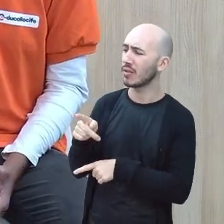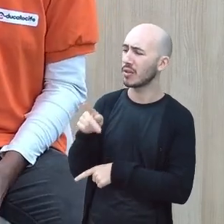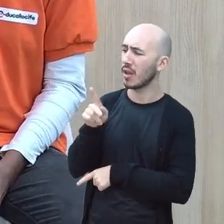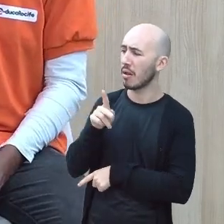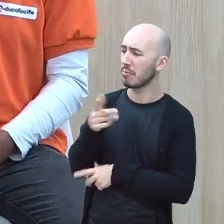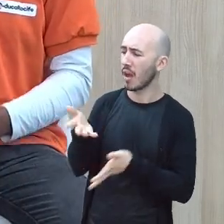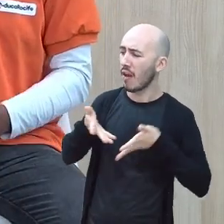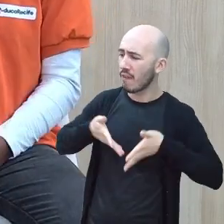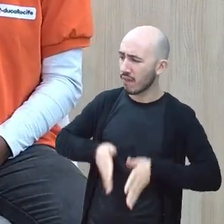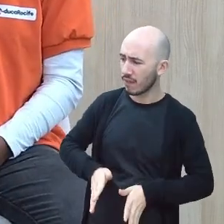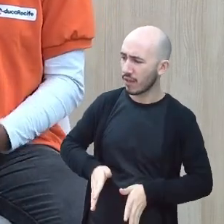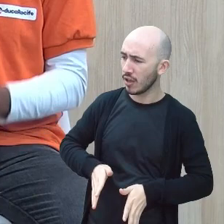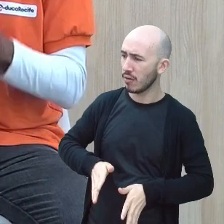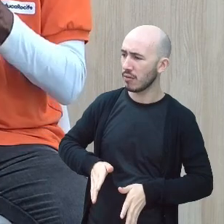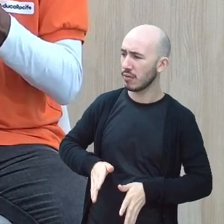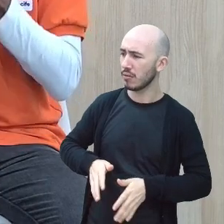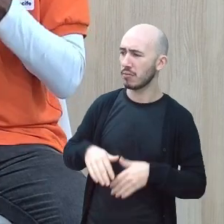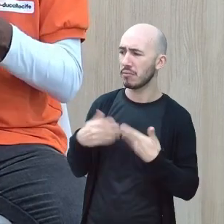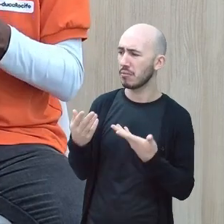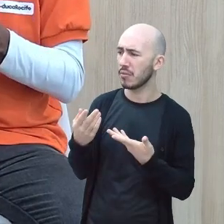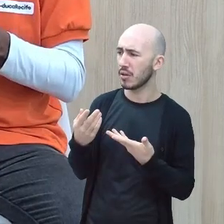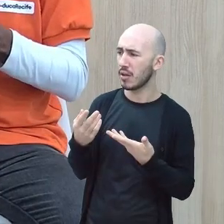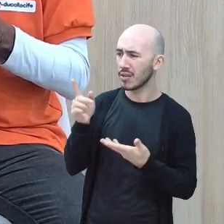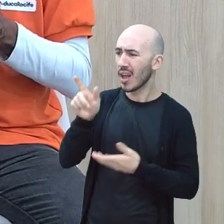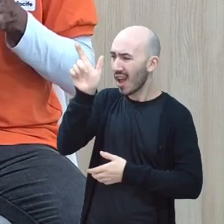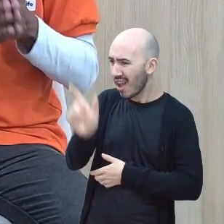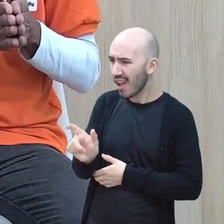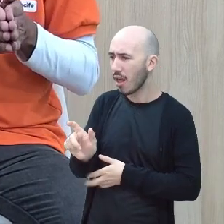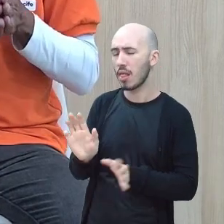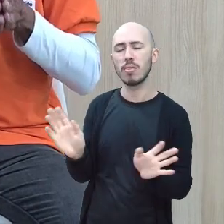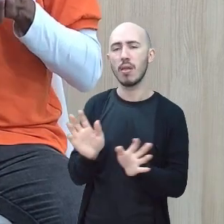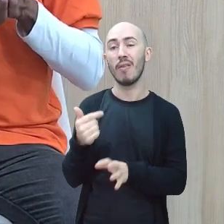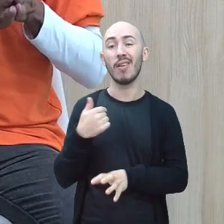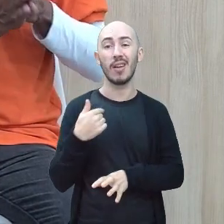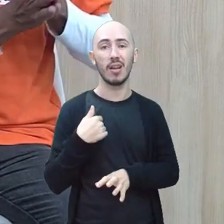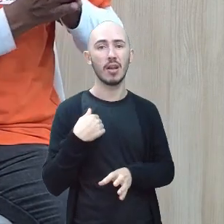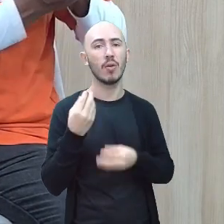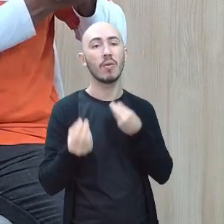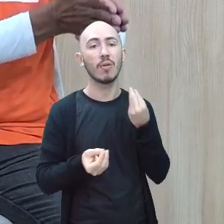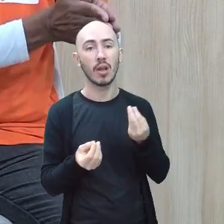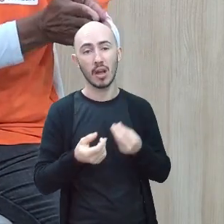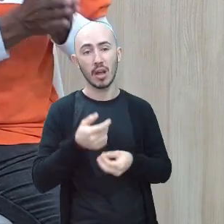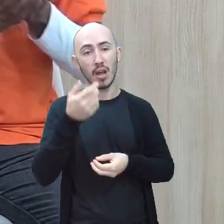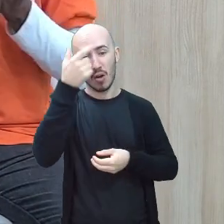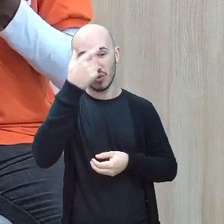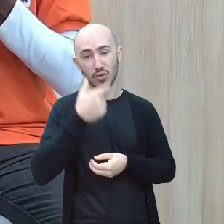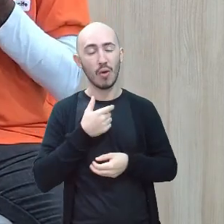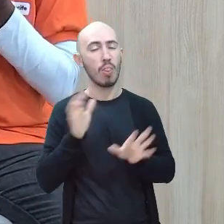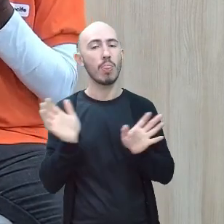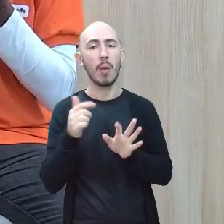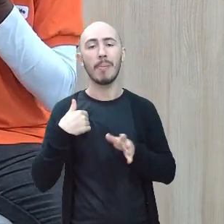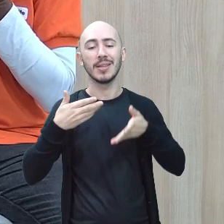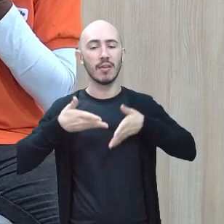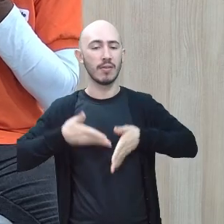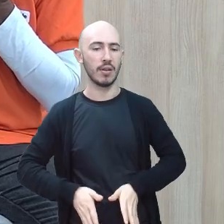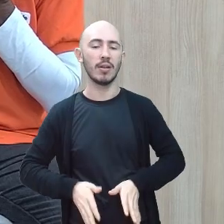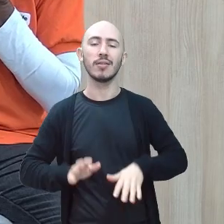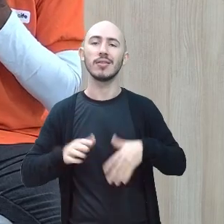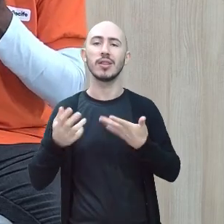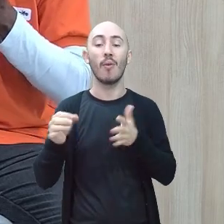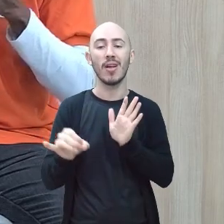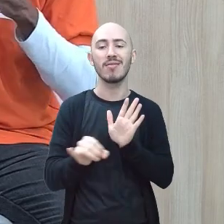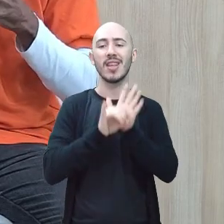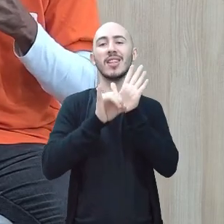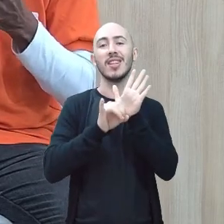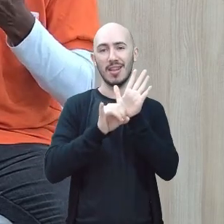não Pancararu? Simplesmente porque minha mãe, quando chegou aqui, quando se casou com descendência turco, e eu perco essa